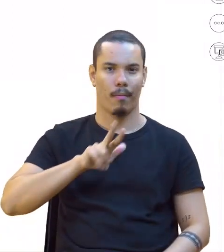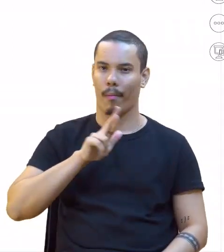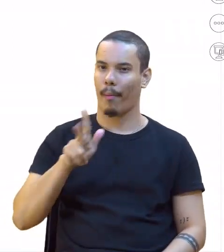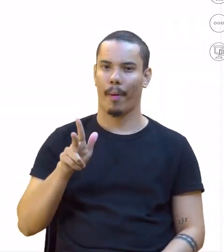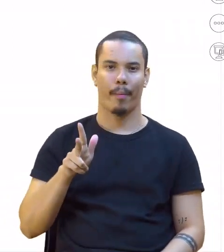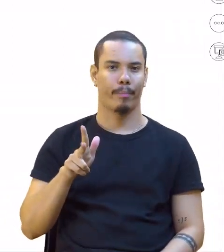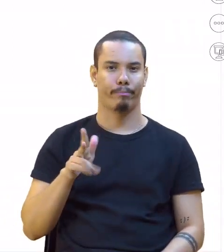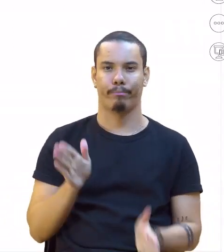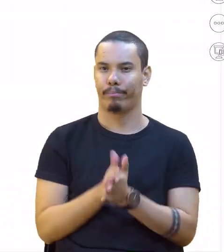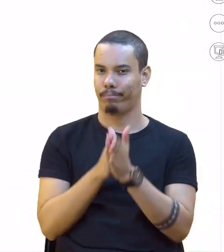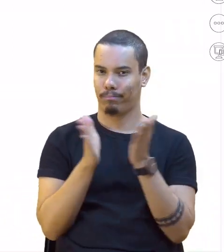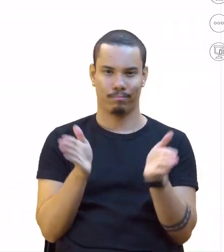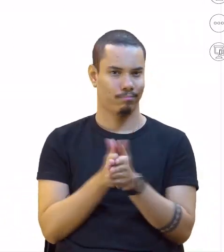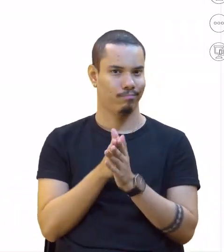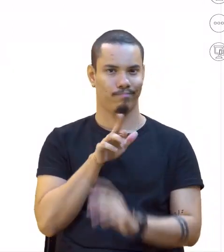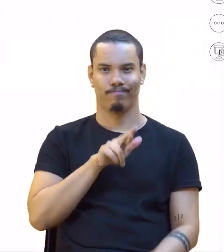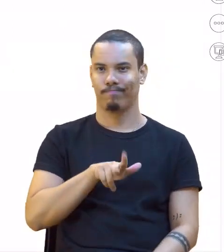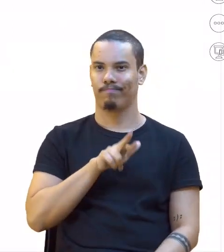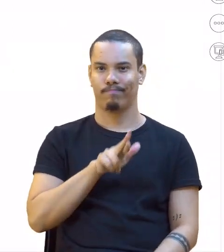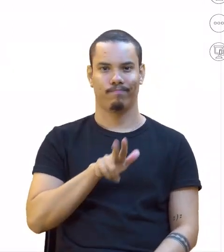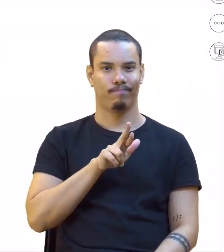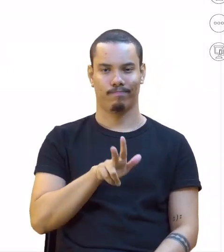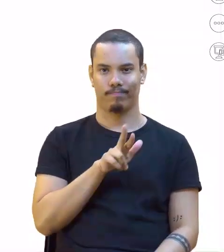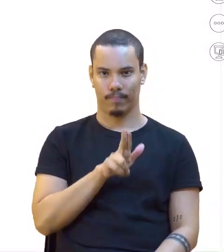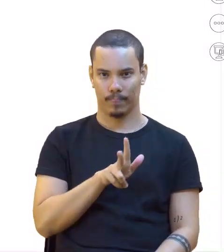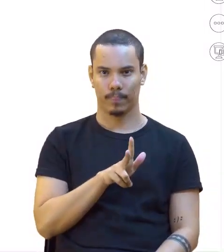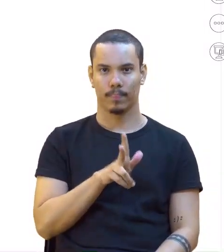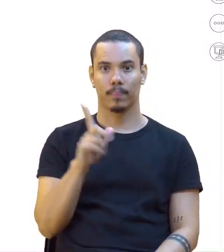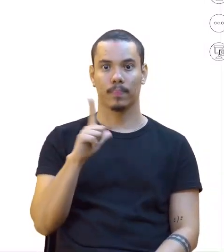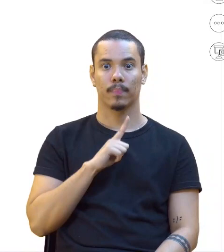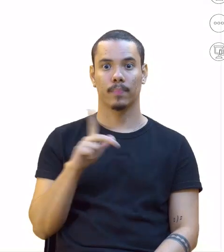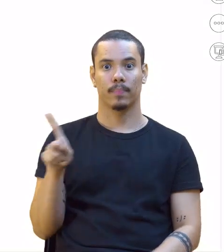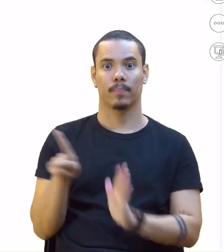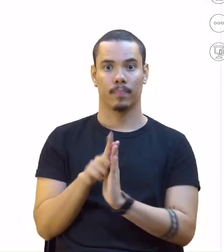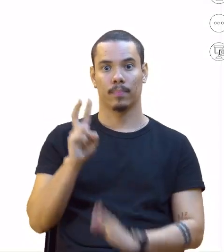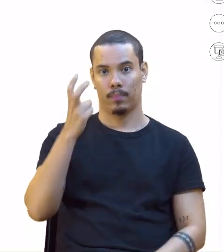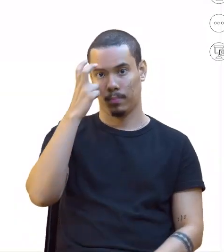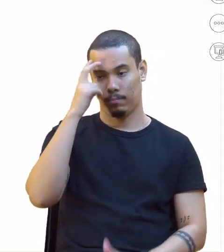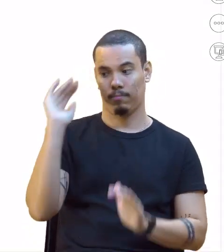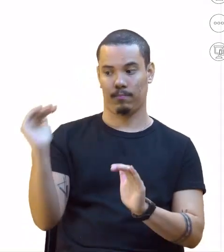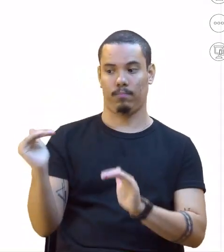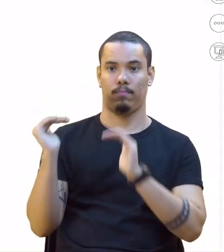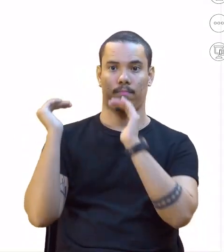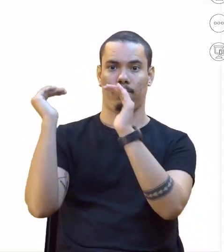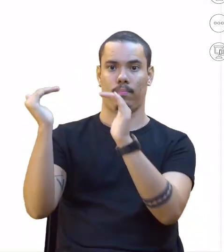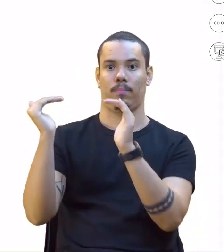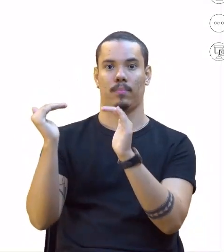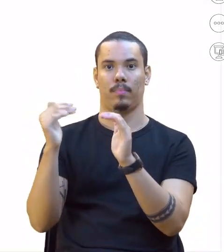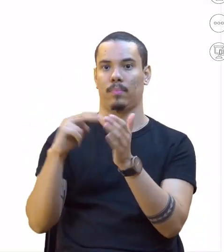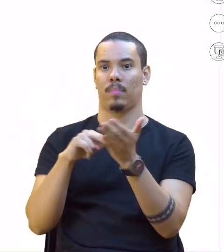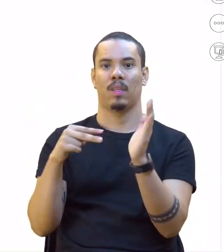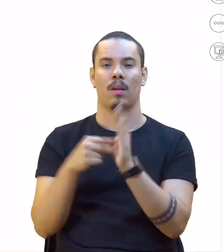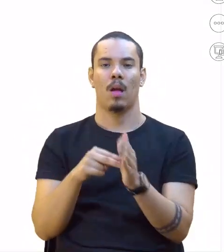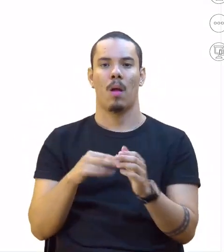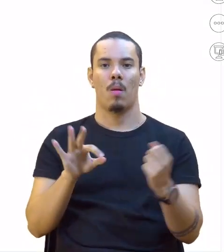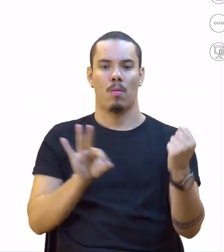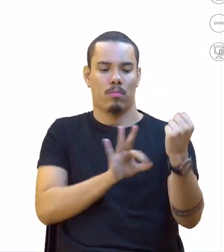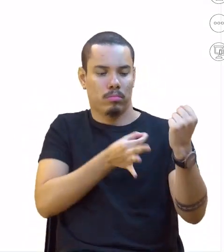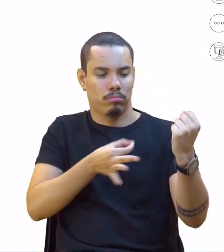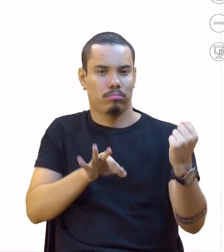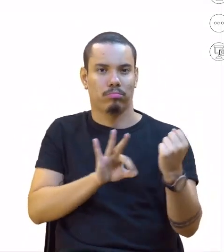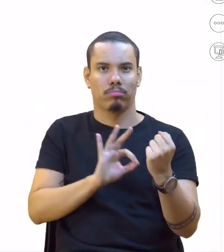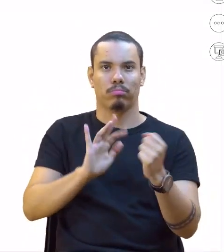acesso a esses instrumentos. A cultura, representa a cultura erudita, que é a música clássica, a dança